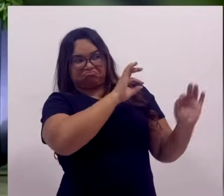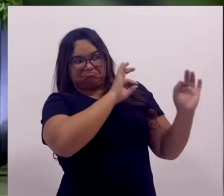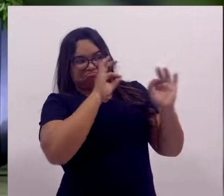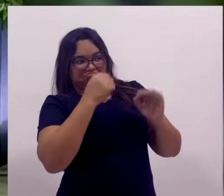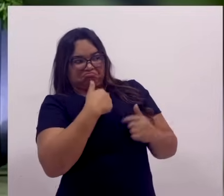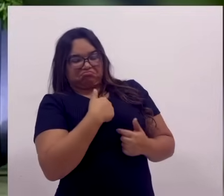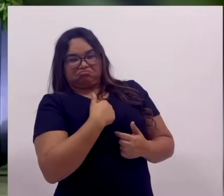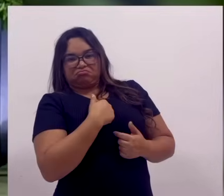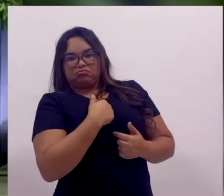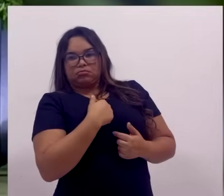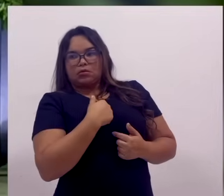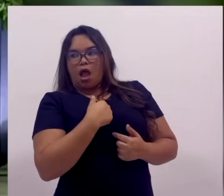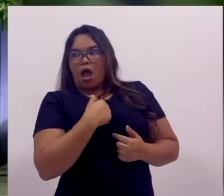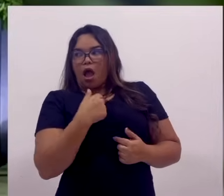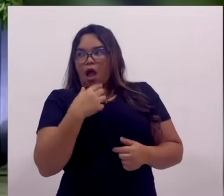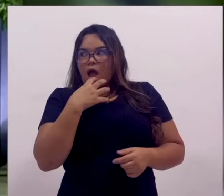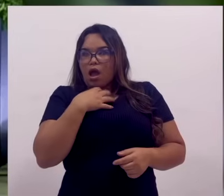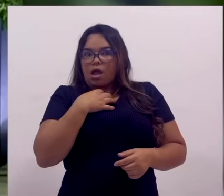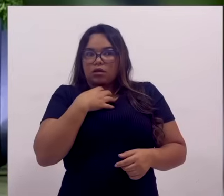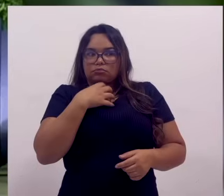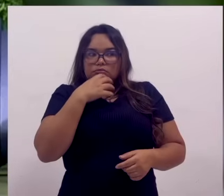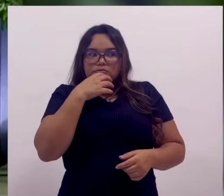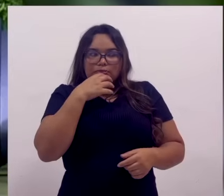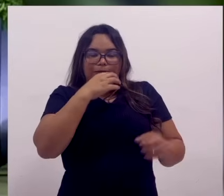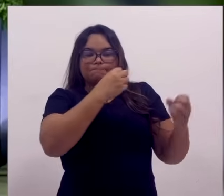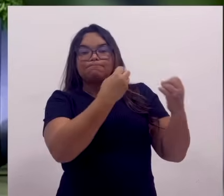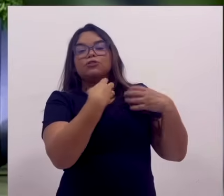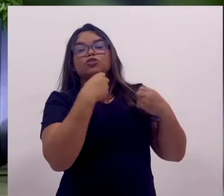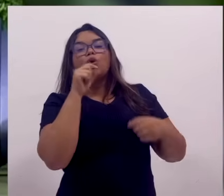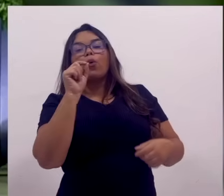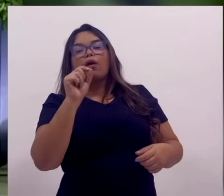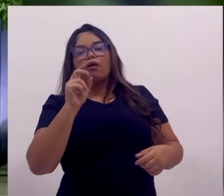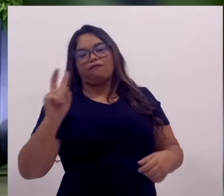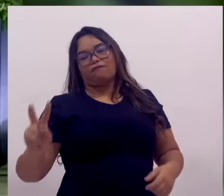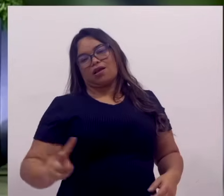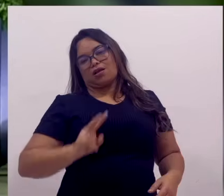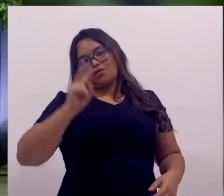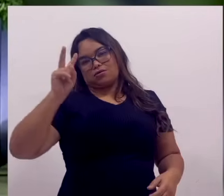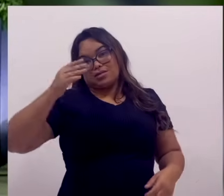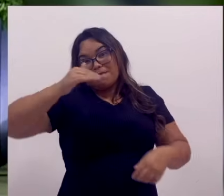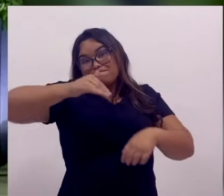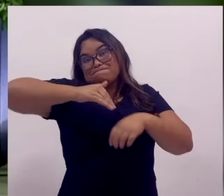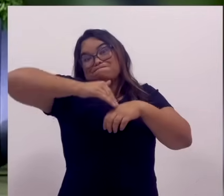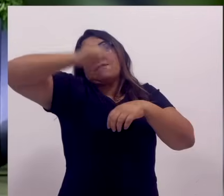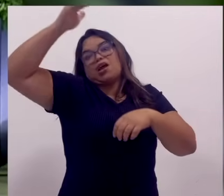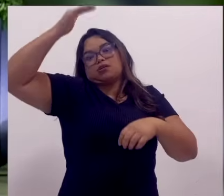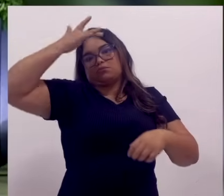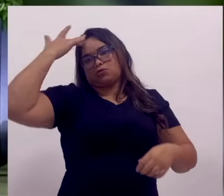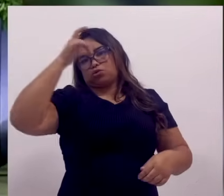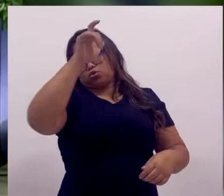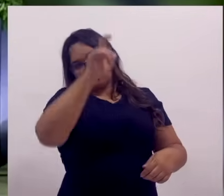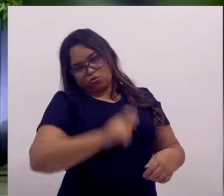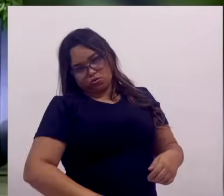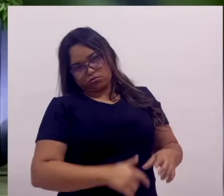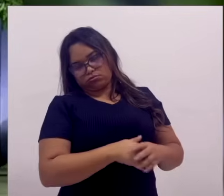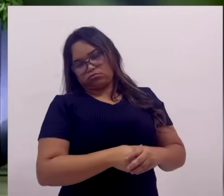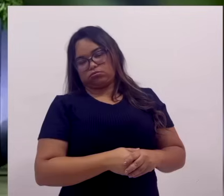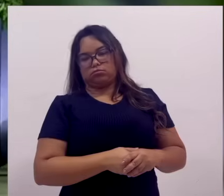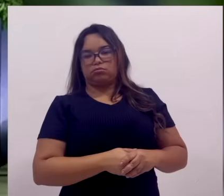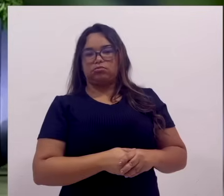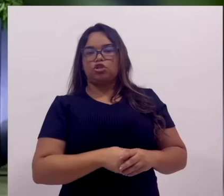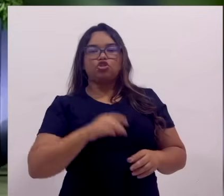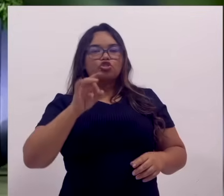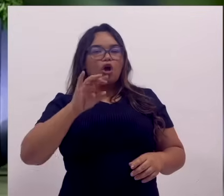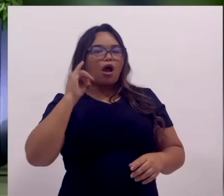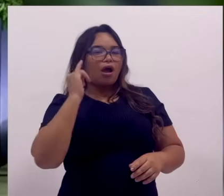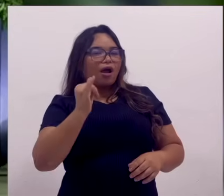Ela me ensinou que eu tenho que valorizar mais as pessoas do que elas mesmas se valorizam. Mas eu só vou contar